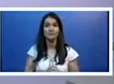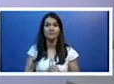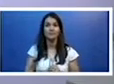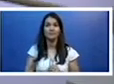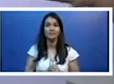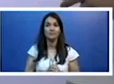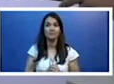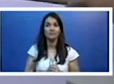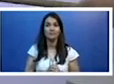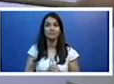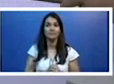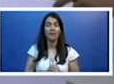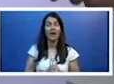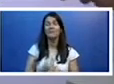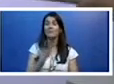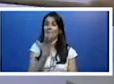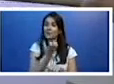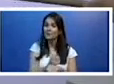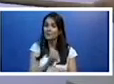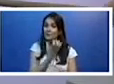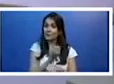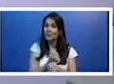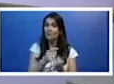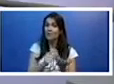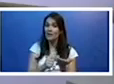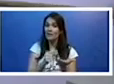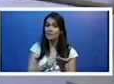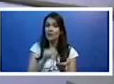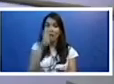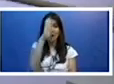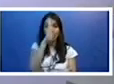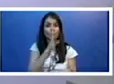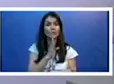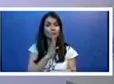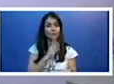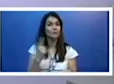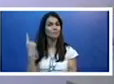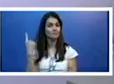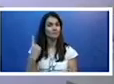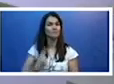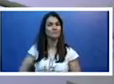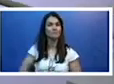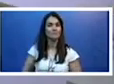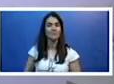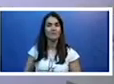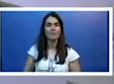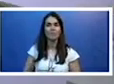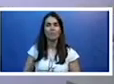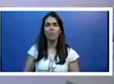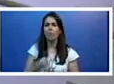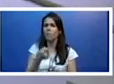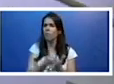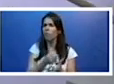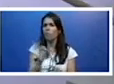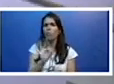E eu baixei a primeira aqui, é de graça, certo? Não tem custo nenhum.